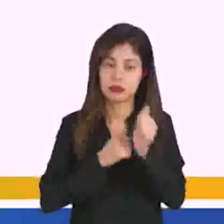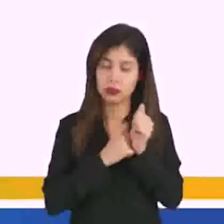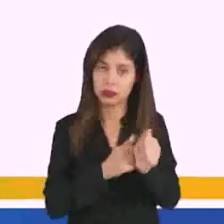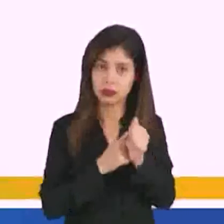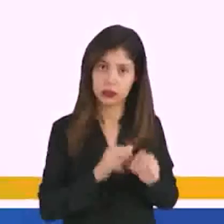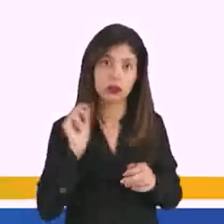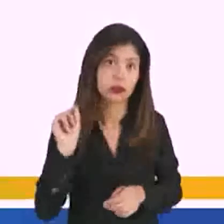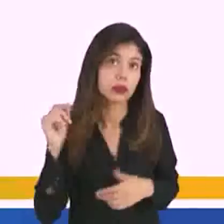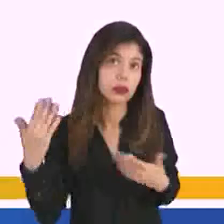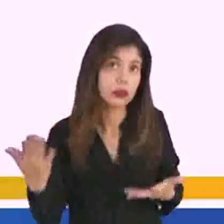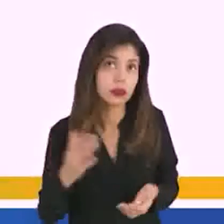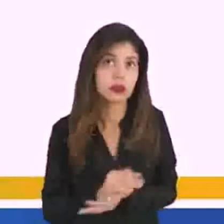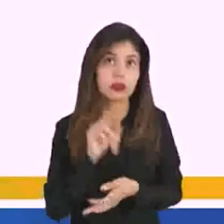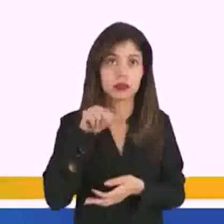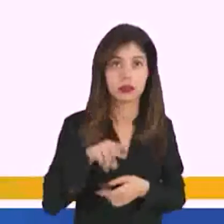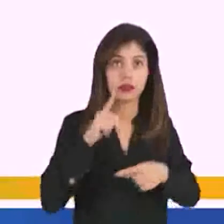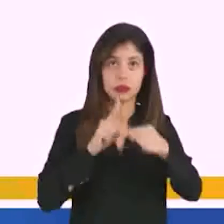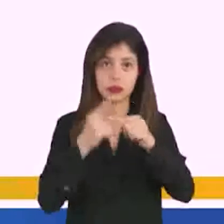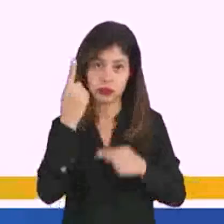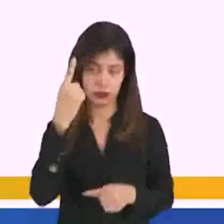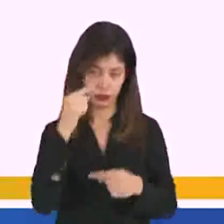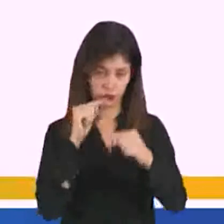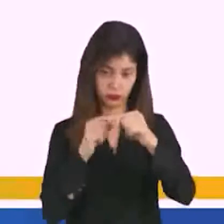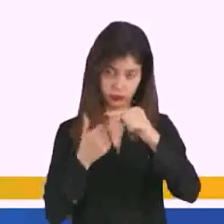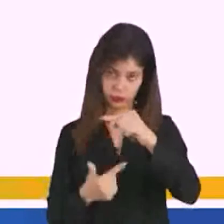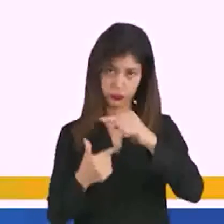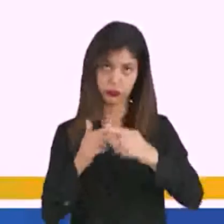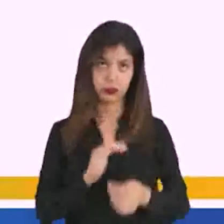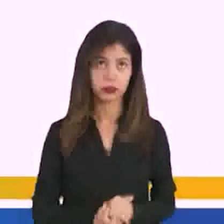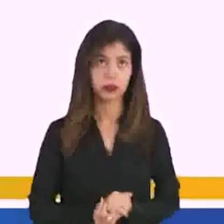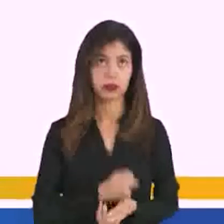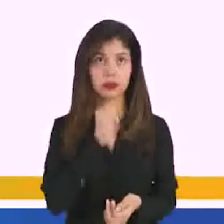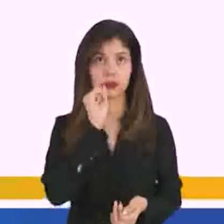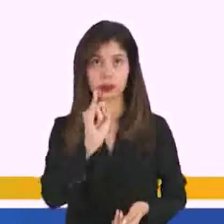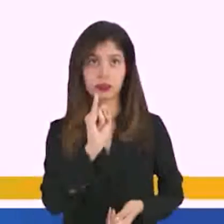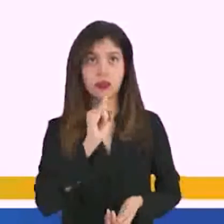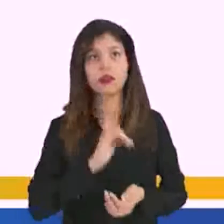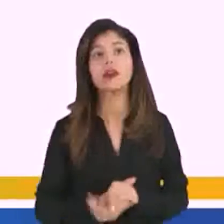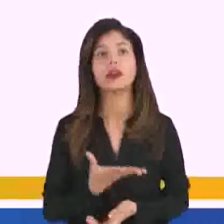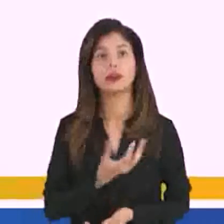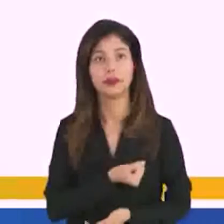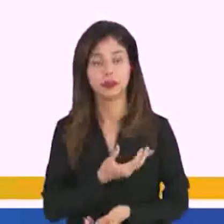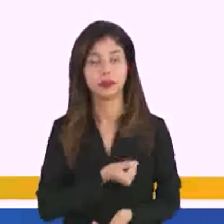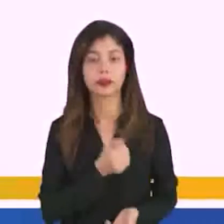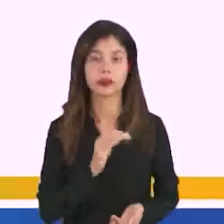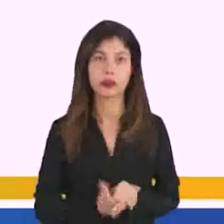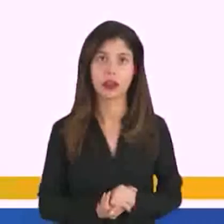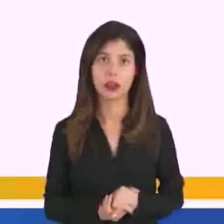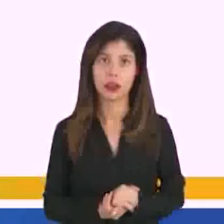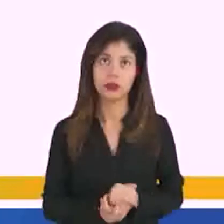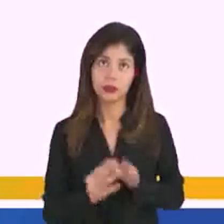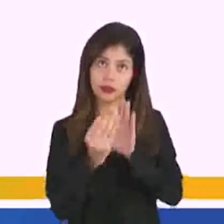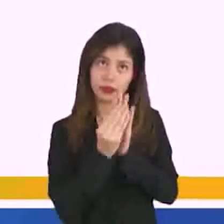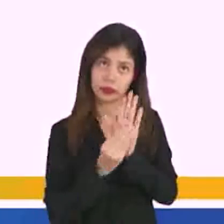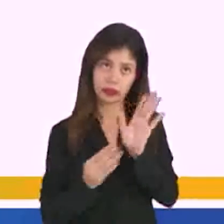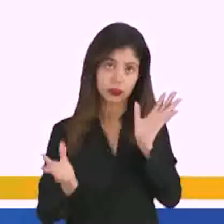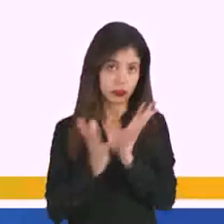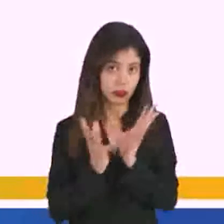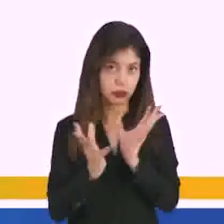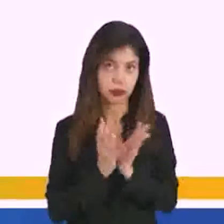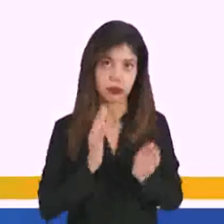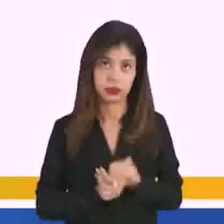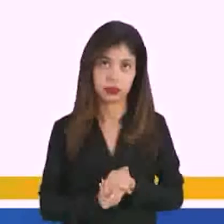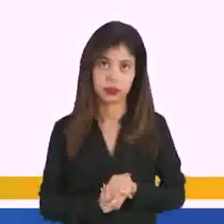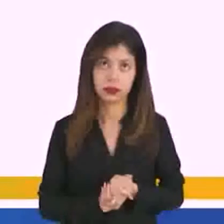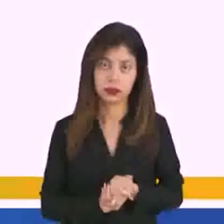vai ser dado por N mais 1 sobre 2. Se a quantidade de números, de dados desse conjunto for par,